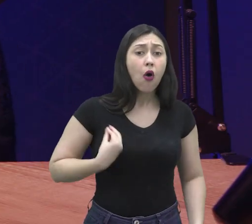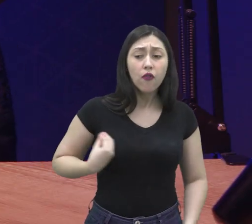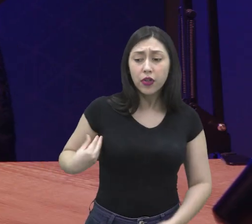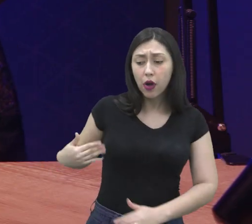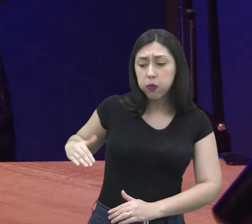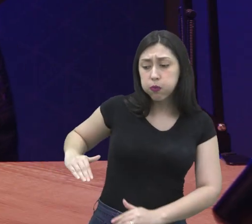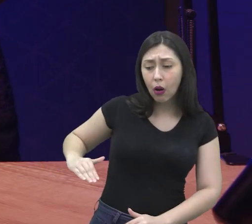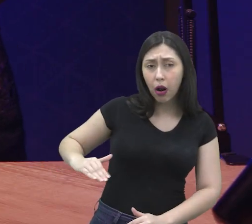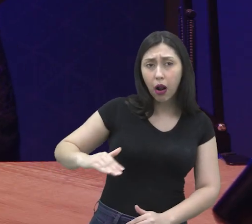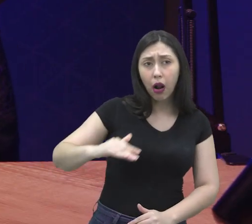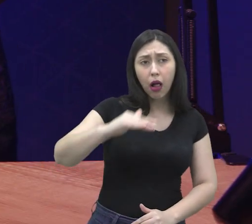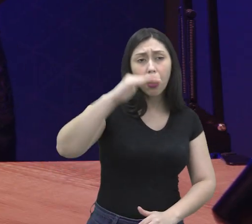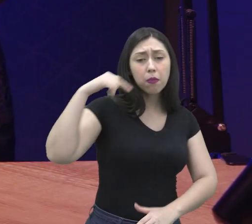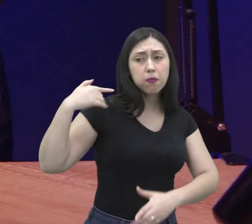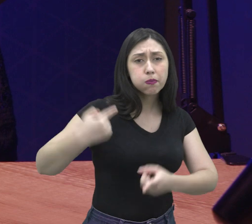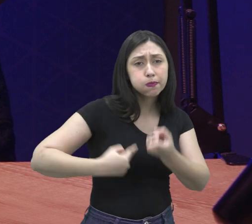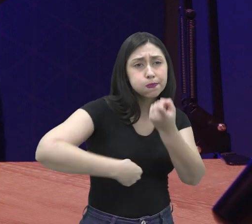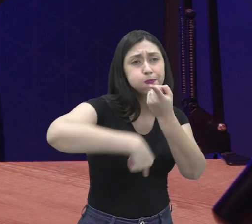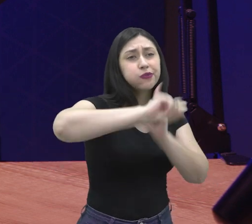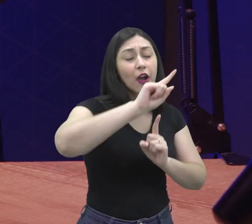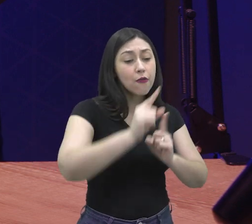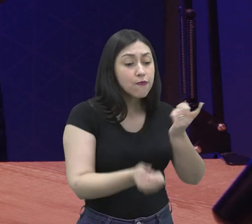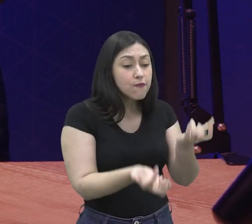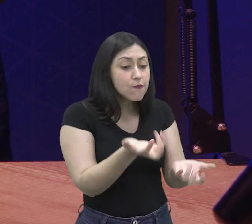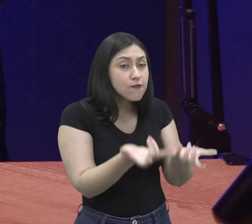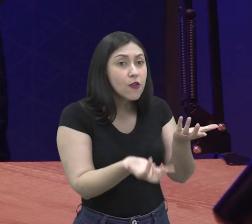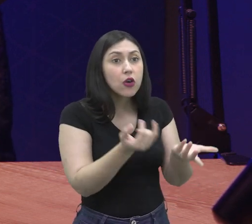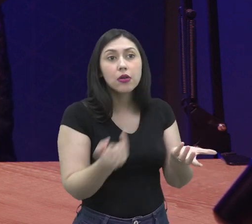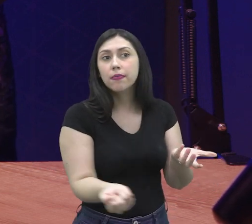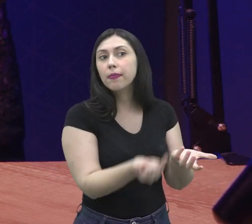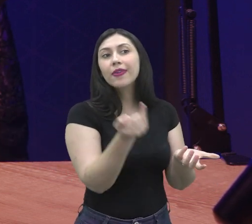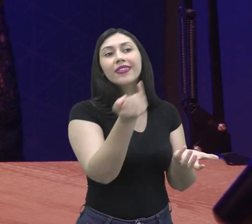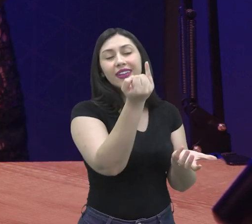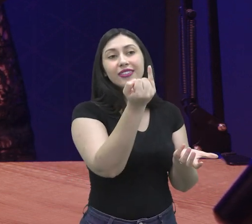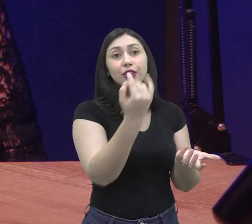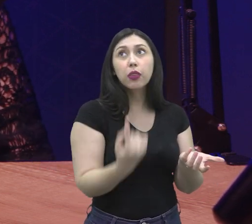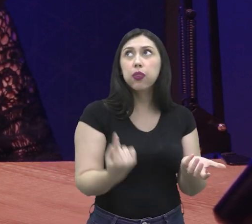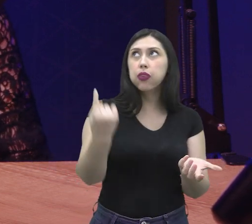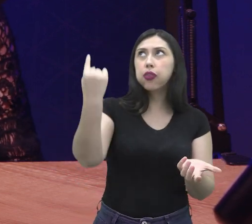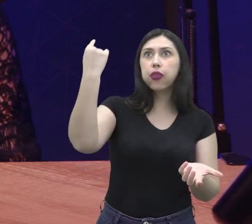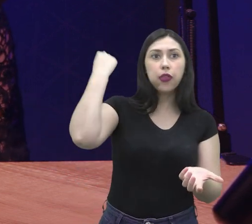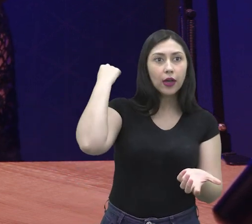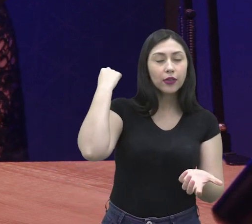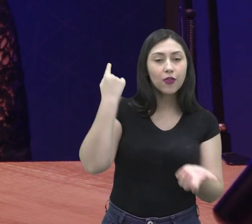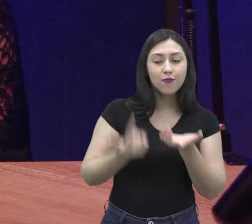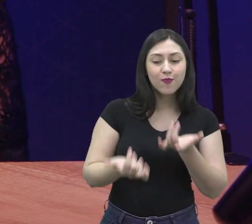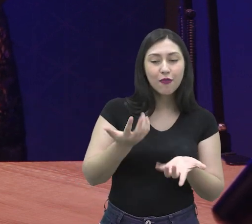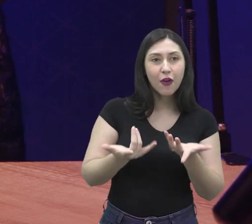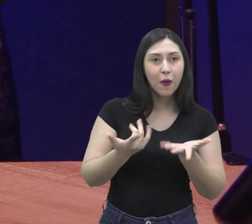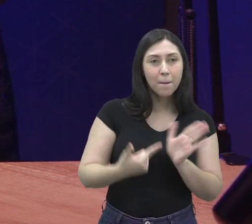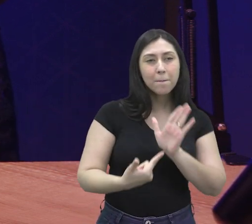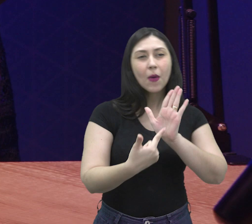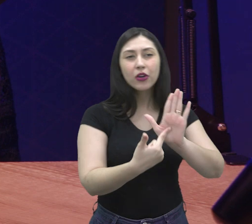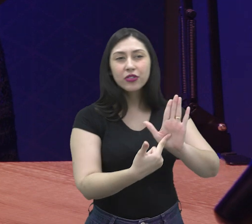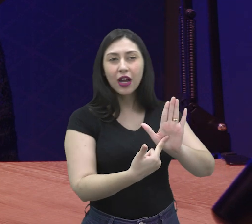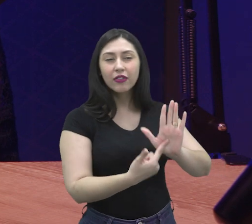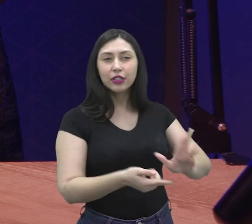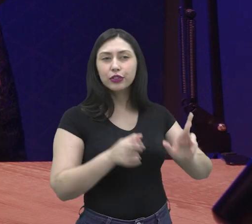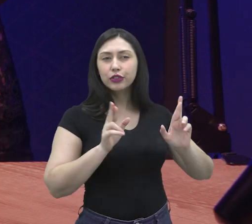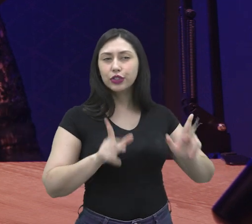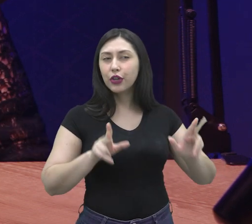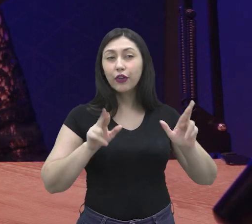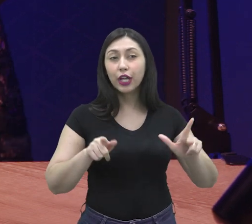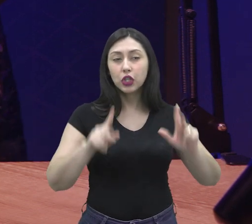evolutiva da humanidade, o fogo ele foi uma ferramenta muito importante, até para diferenciar a gente de outras espécies, né? Então,